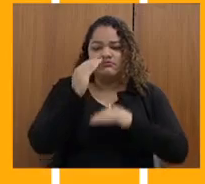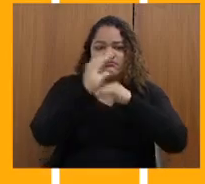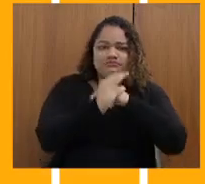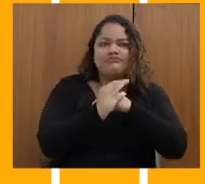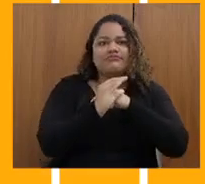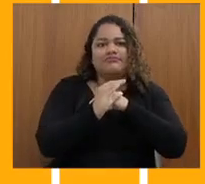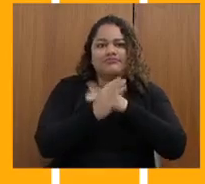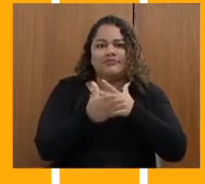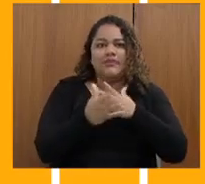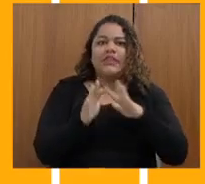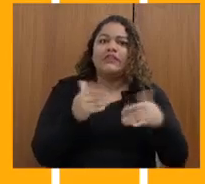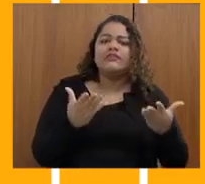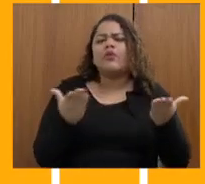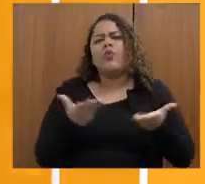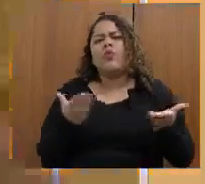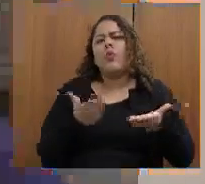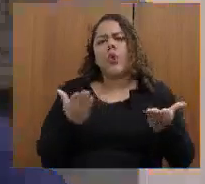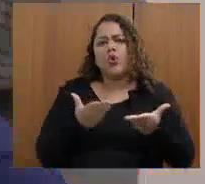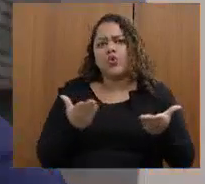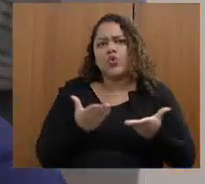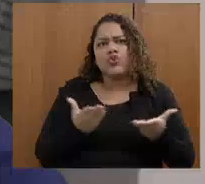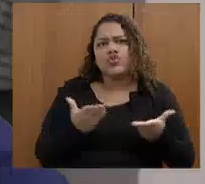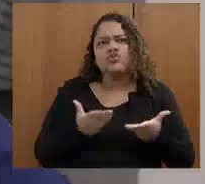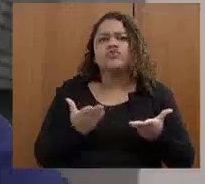predial então não se justifica hoje